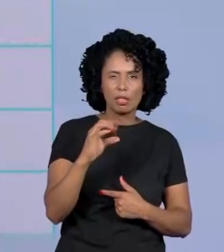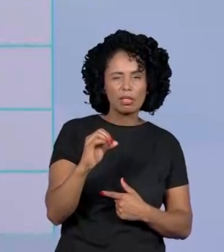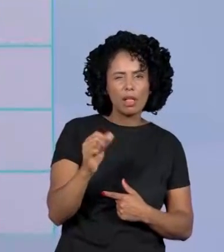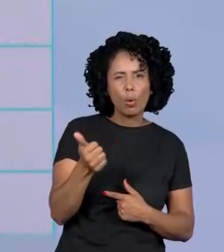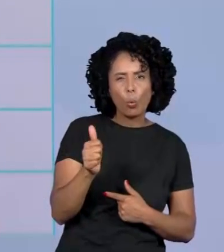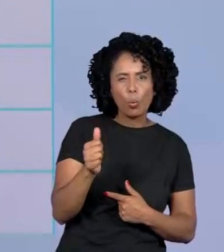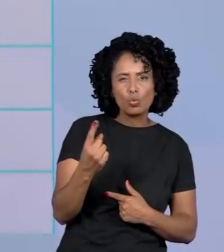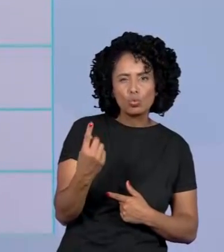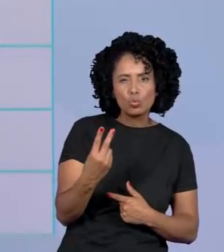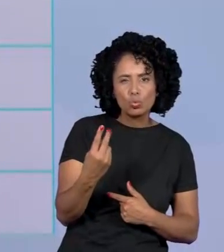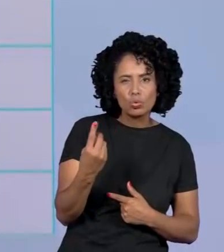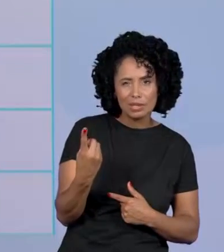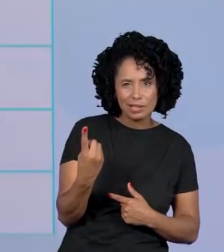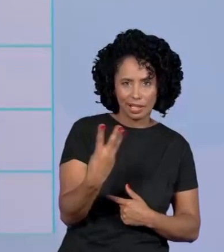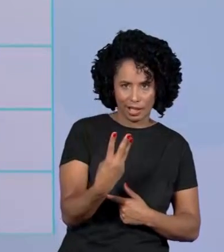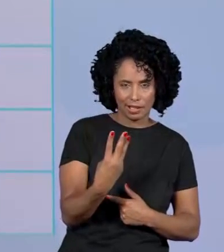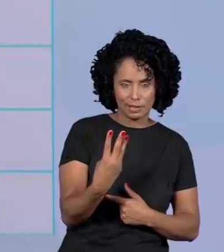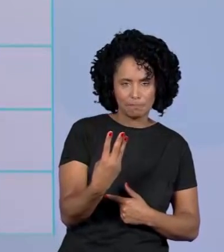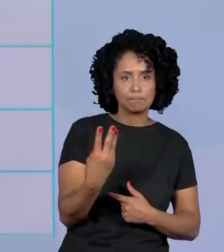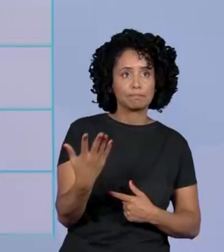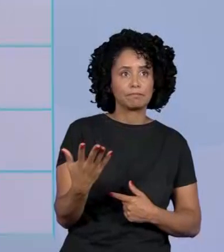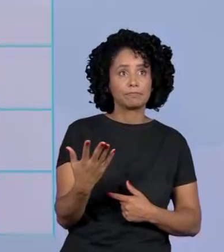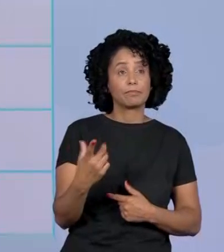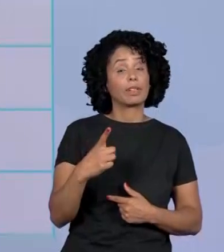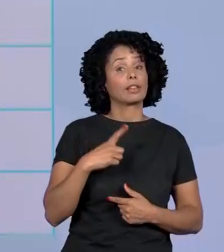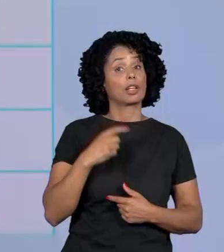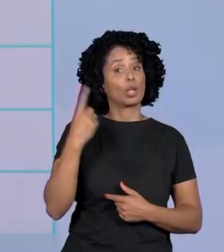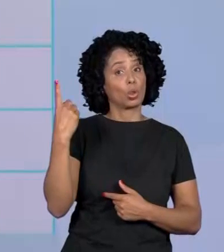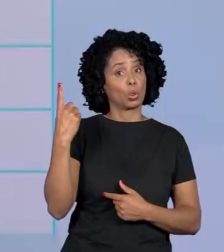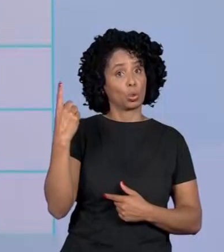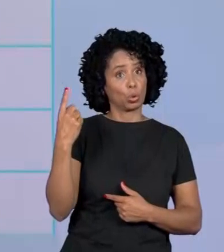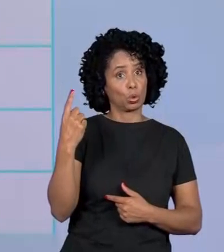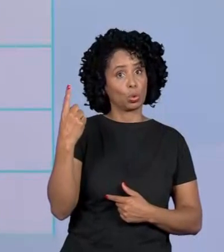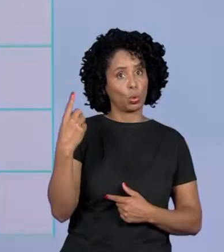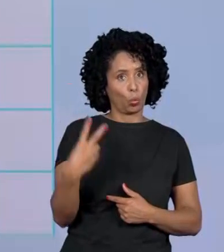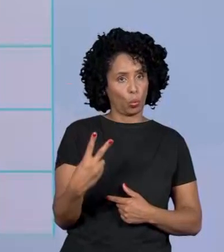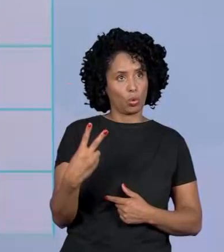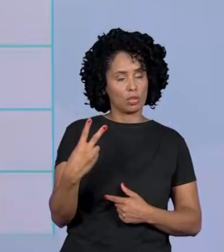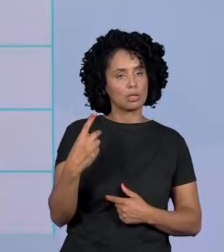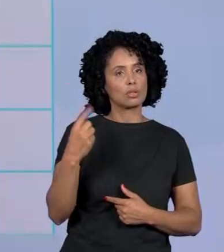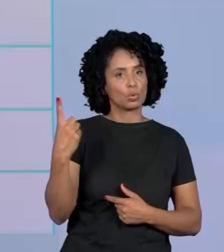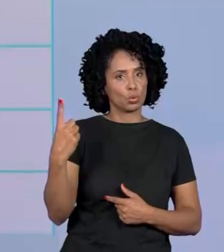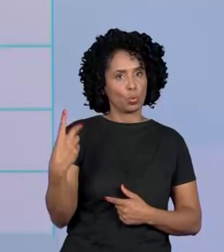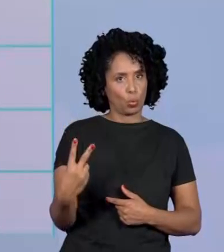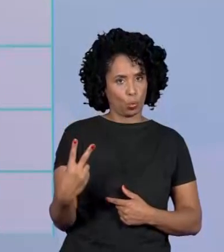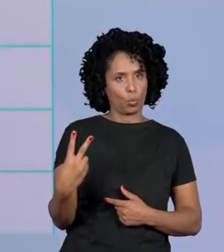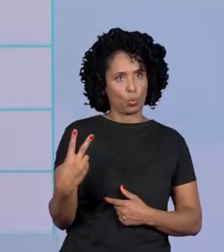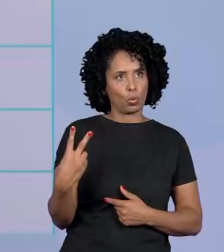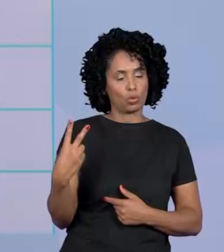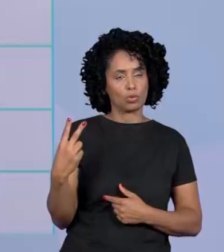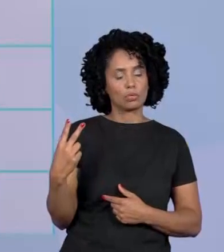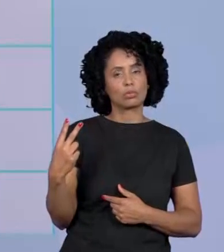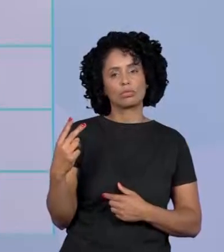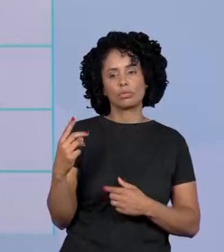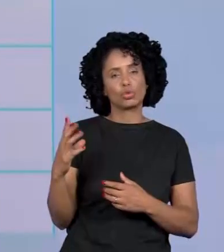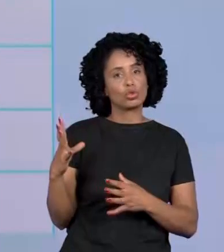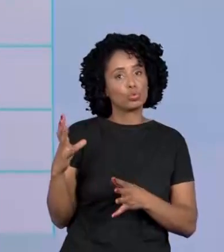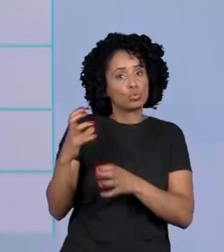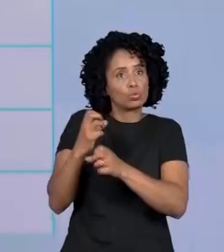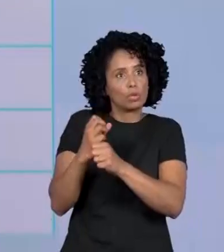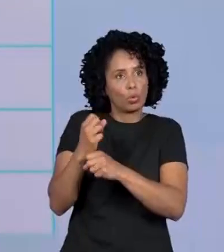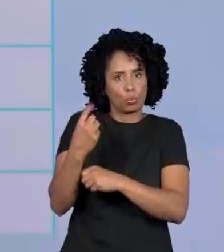12, 13. E aqui eu tenho 2 quadradinhos, 2 metades de quadradinho, se eu juntar, forma 1. Então, eu